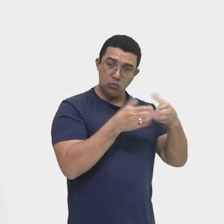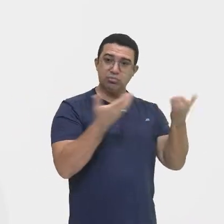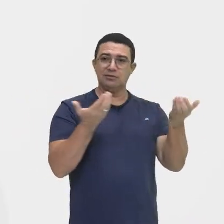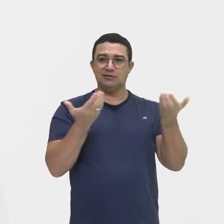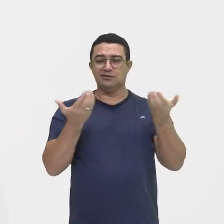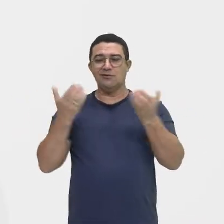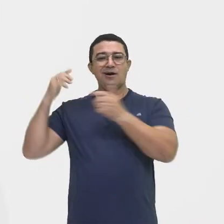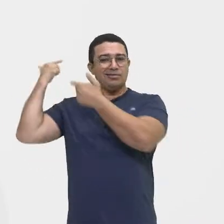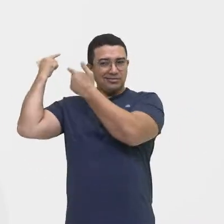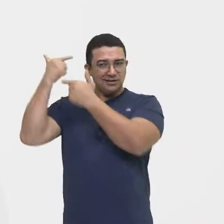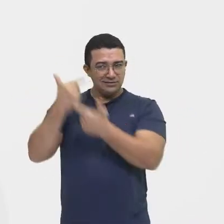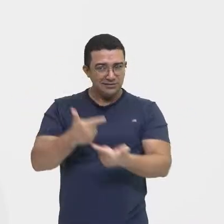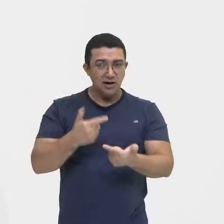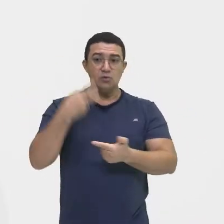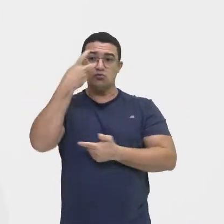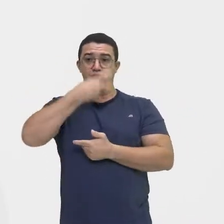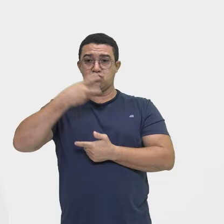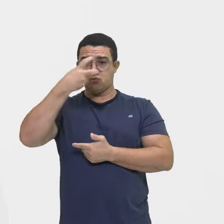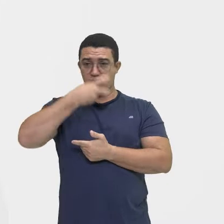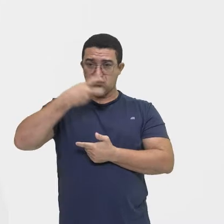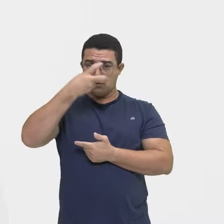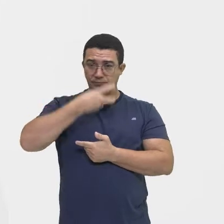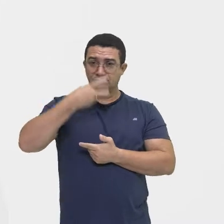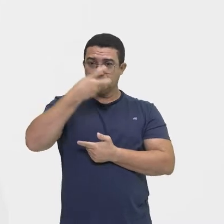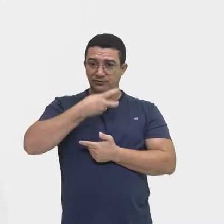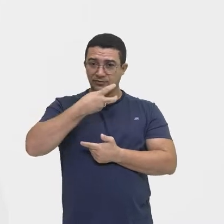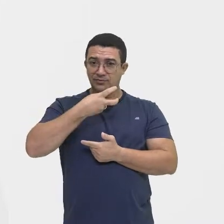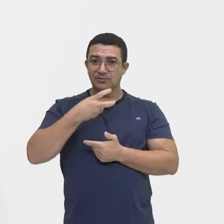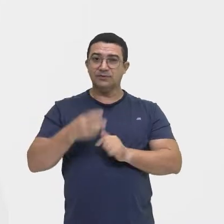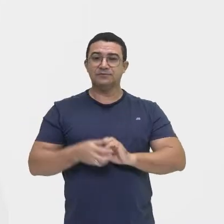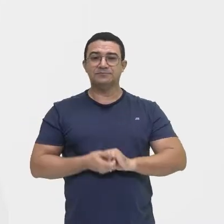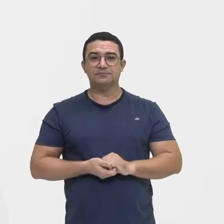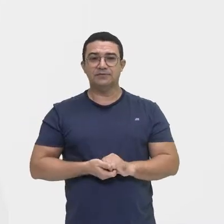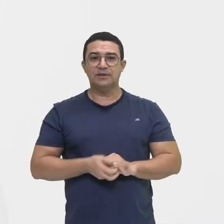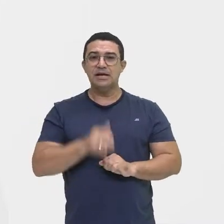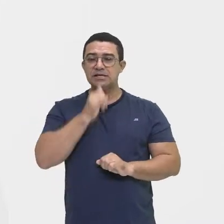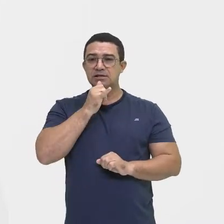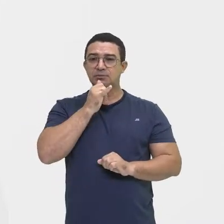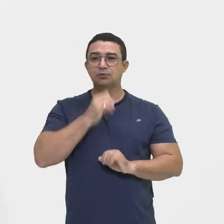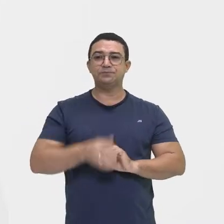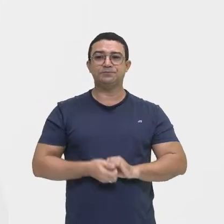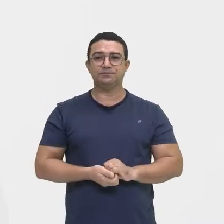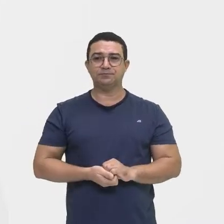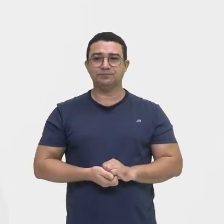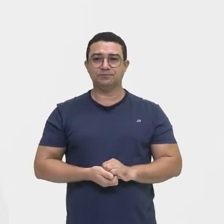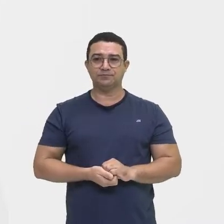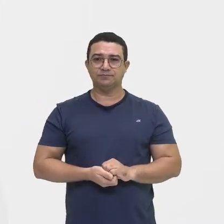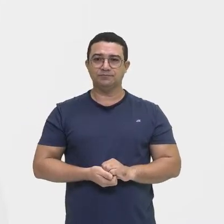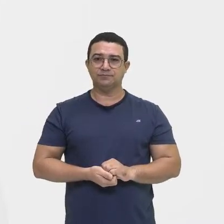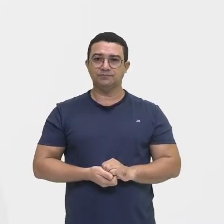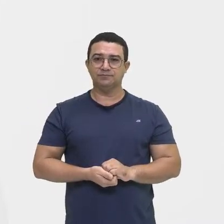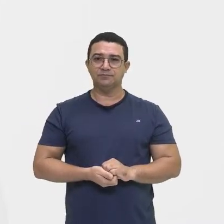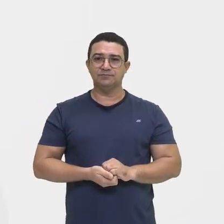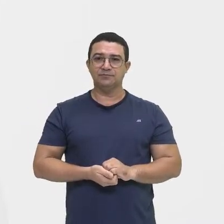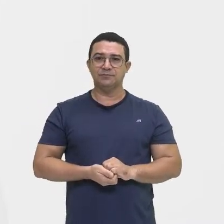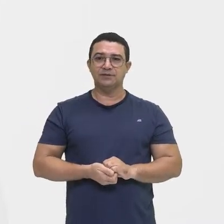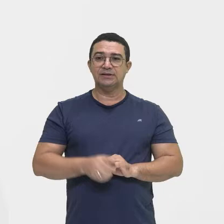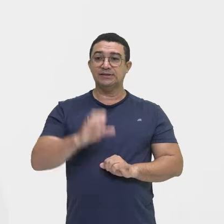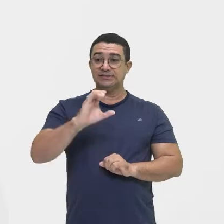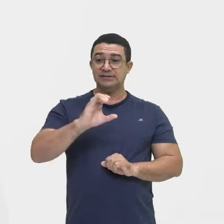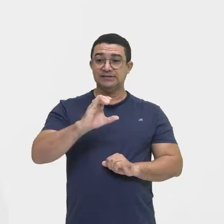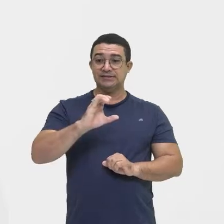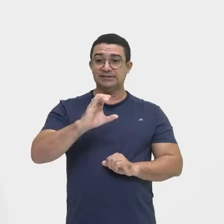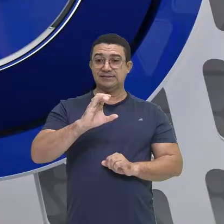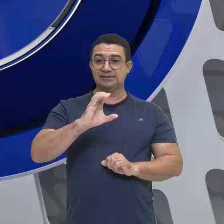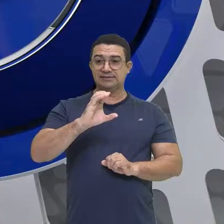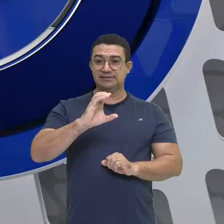tradição e à oralidade. A professora Lúcia, na hora da interatividade, deu um exemplo fantástico. Ciranda, cirandinha, vamos todos